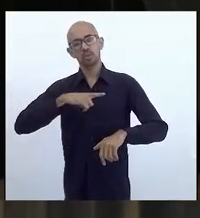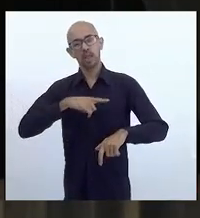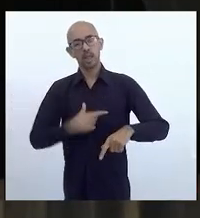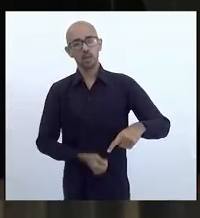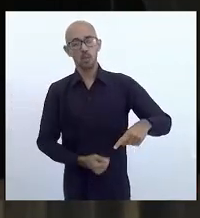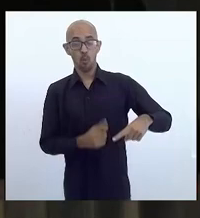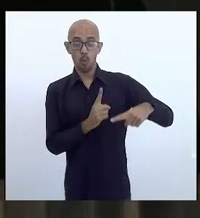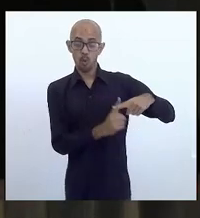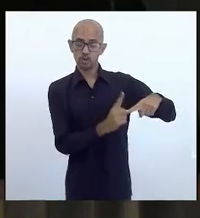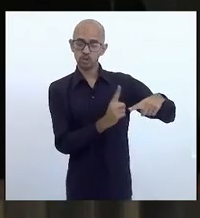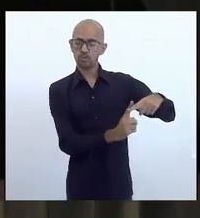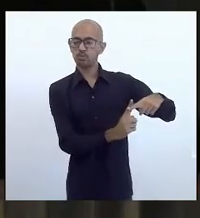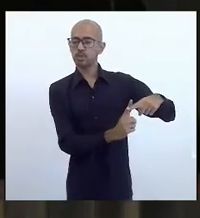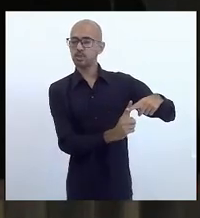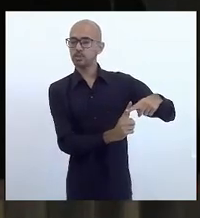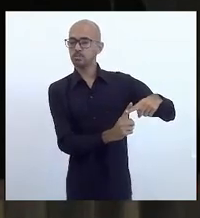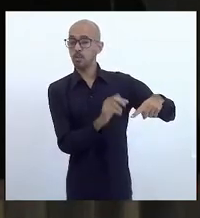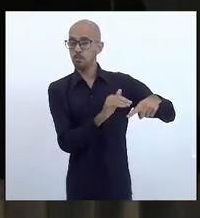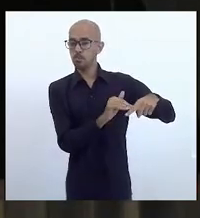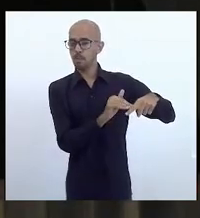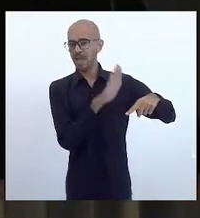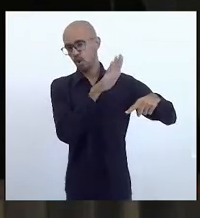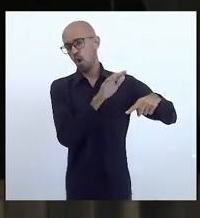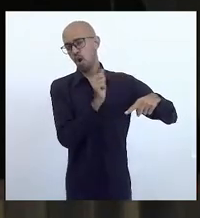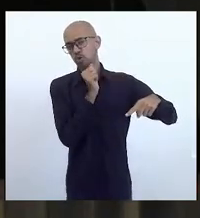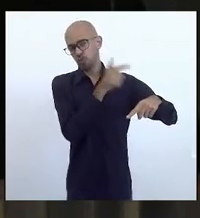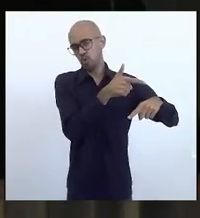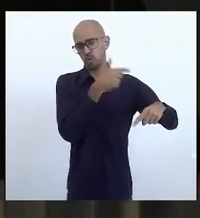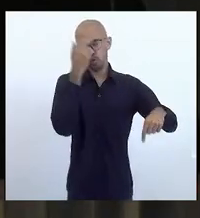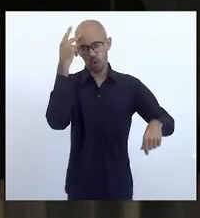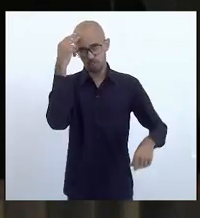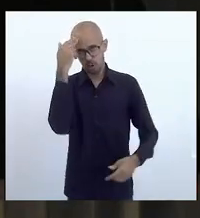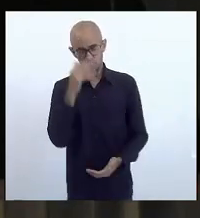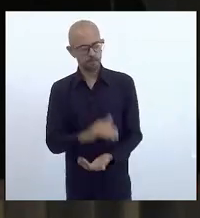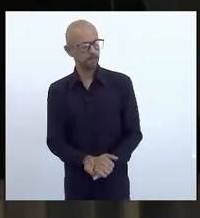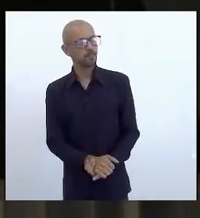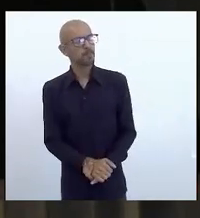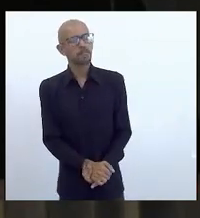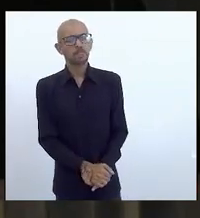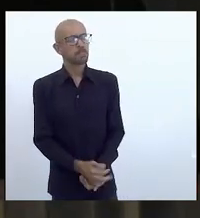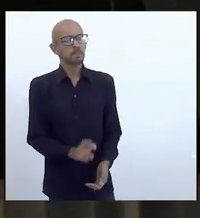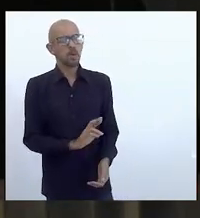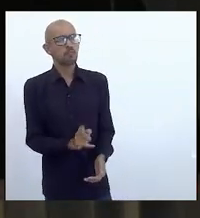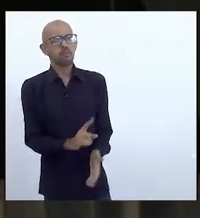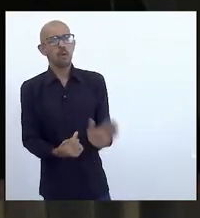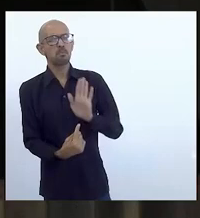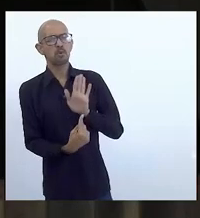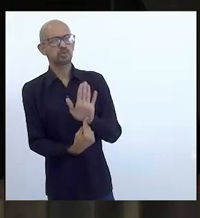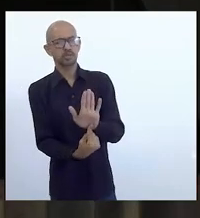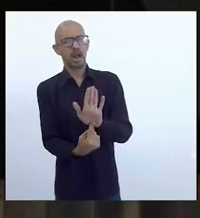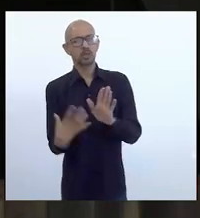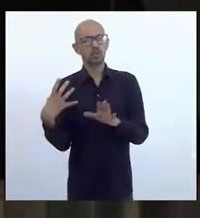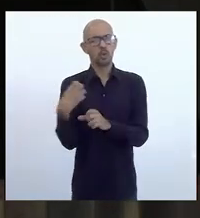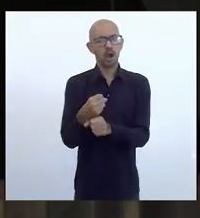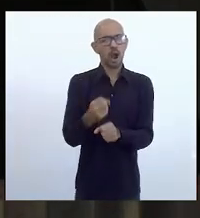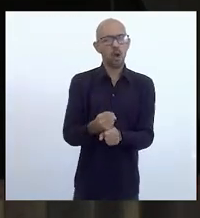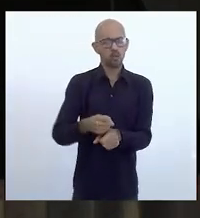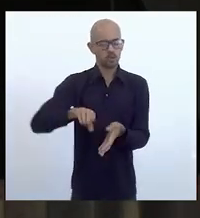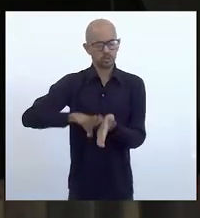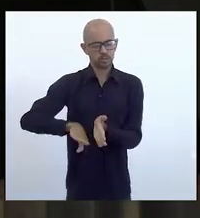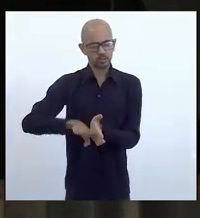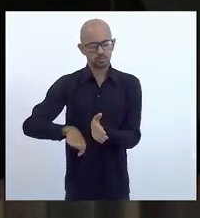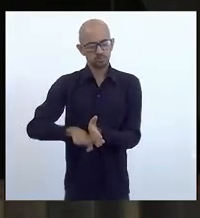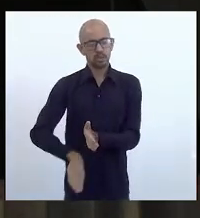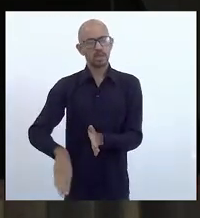otimismo nessa previsão da receita. Não foi apontado no cálculo das despesas de pessoal,